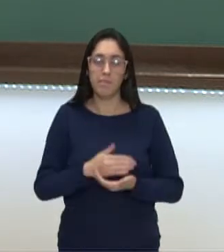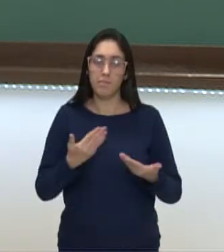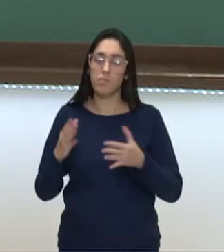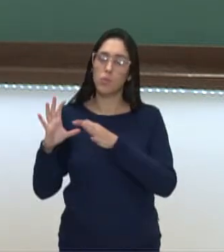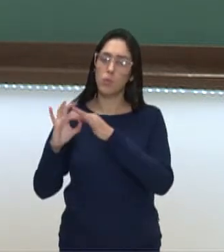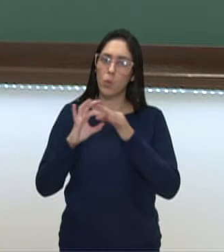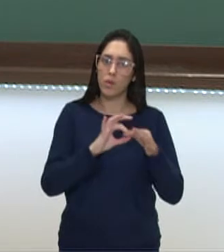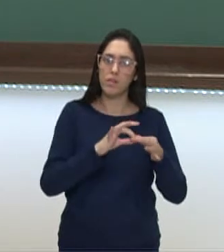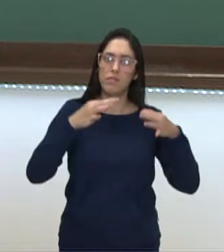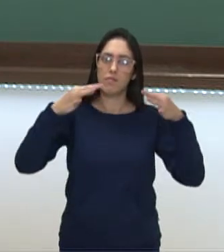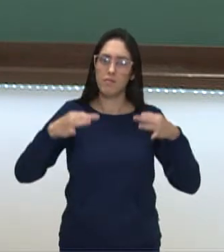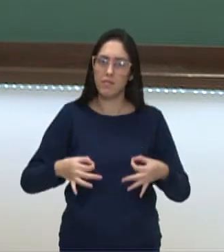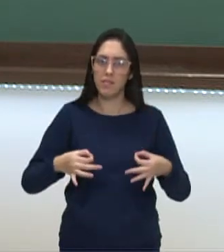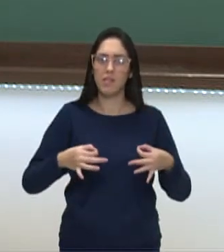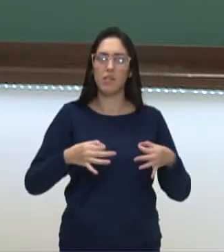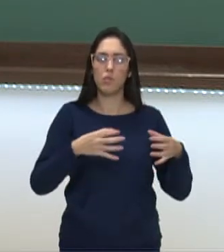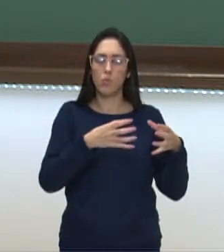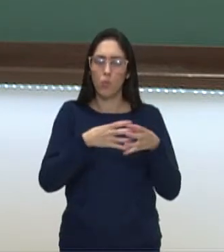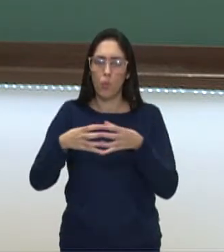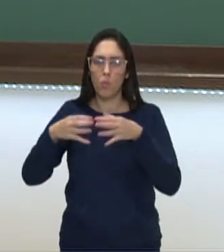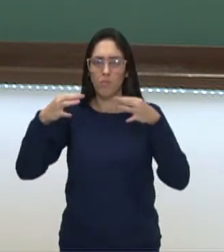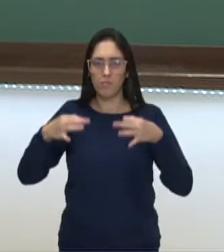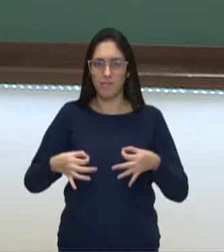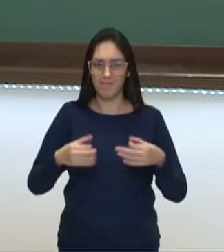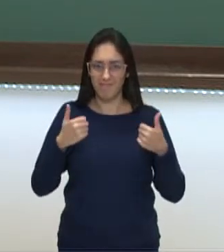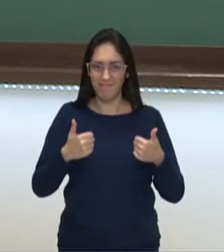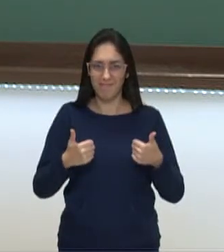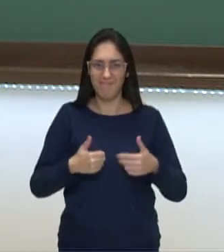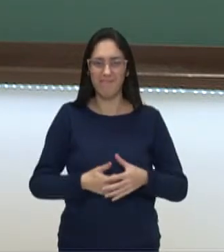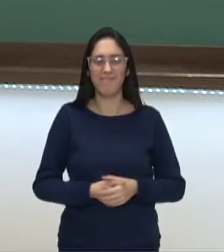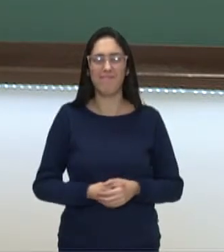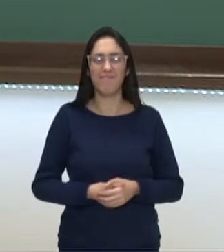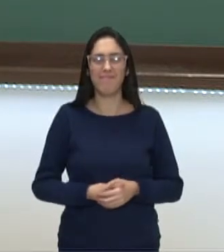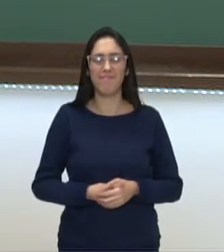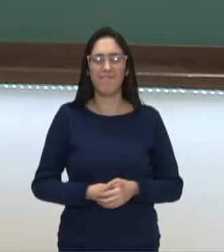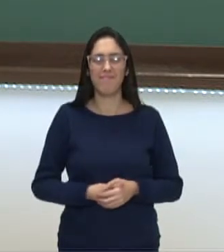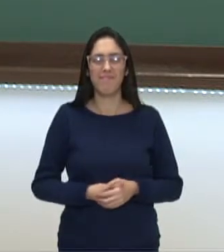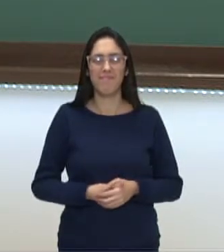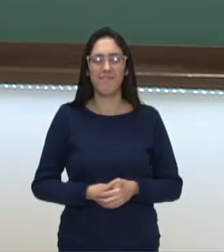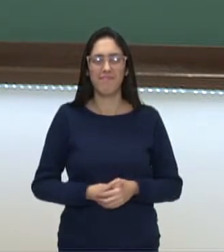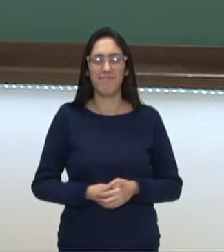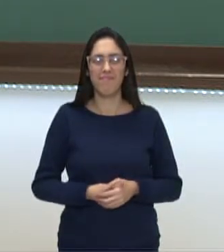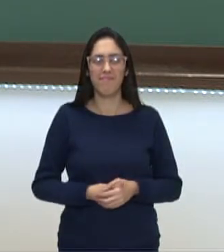de número, gênero aqui. Beleza? Vamos lá.